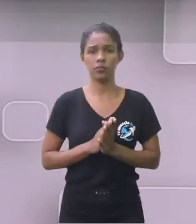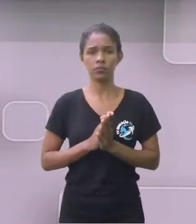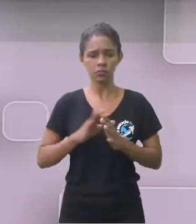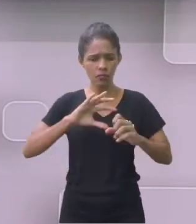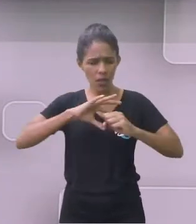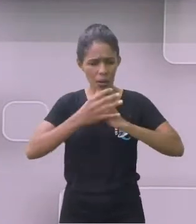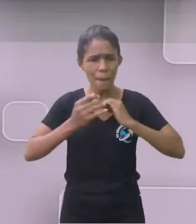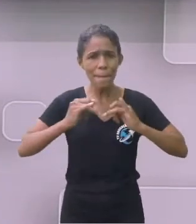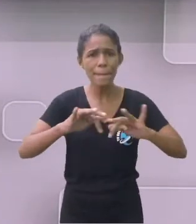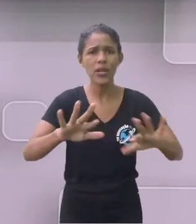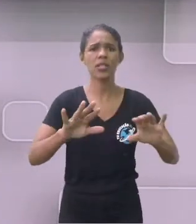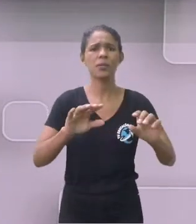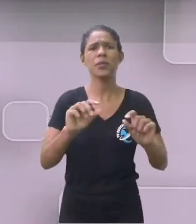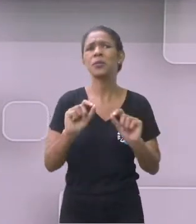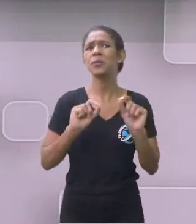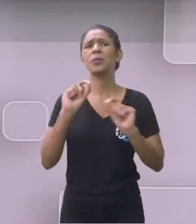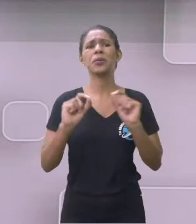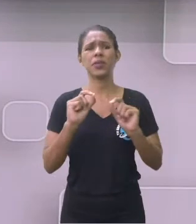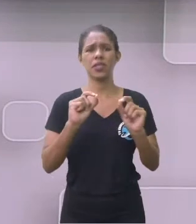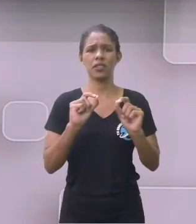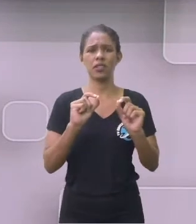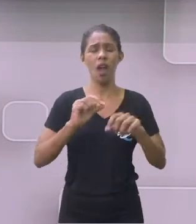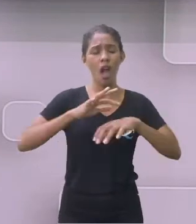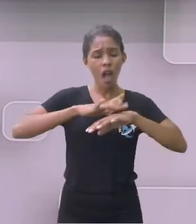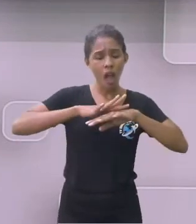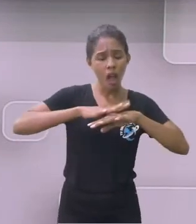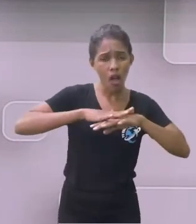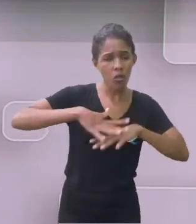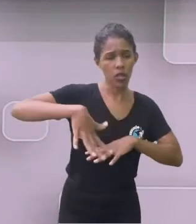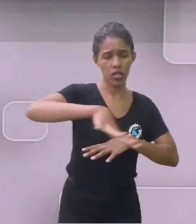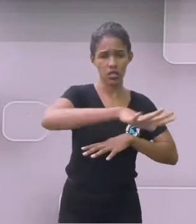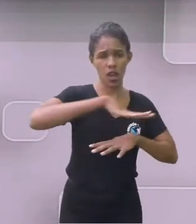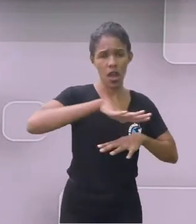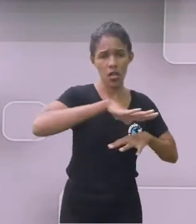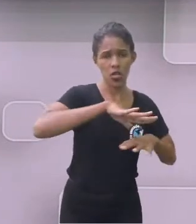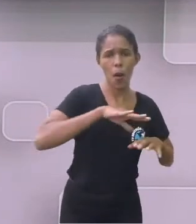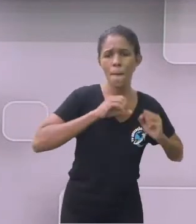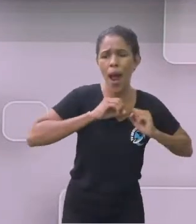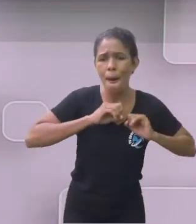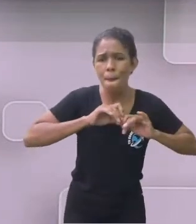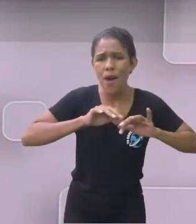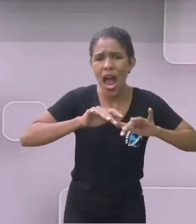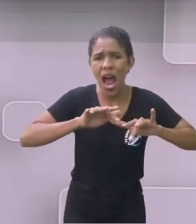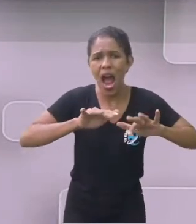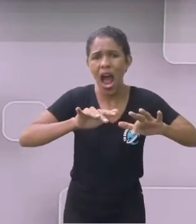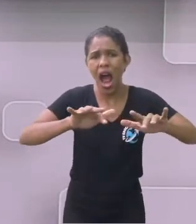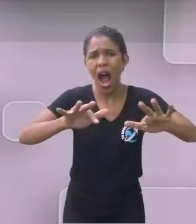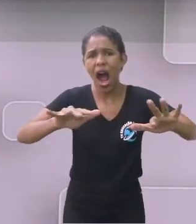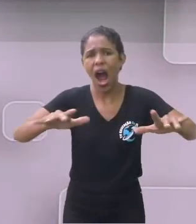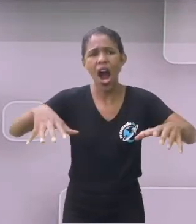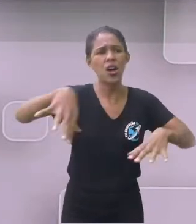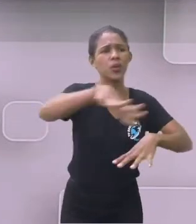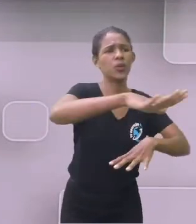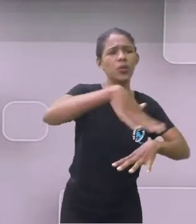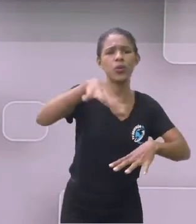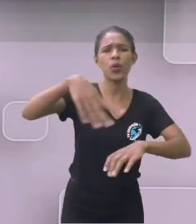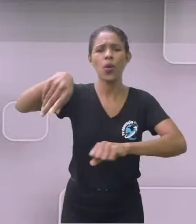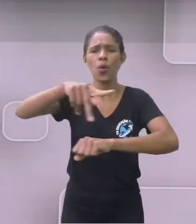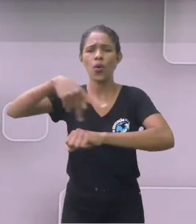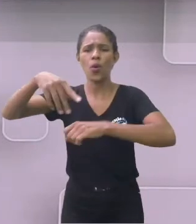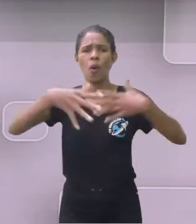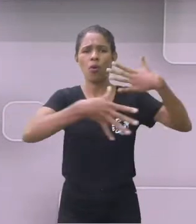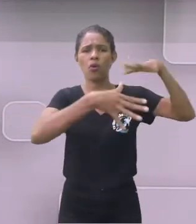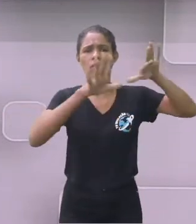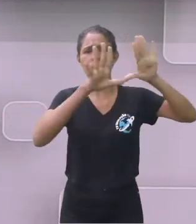é utilizado quando uma epidemia que afeta uma certa região passa a acontecer de forma simultânea em diferentes continentes,